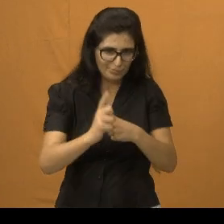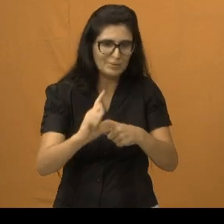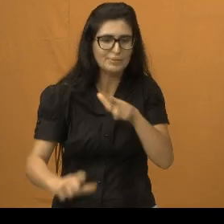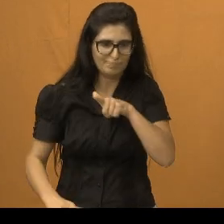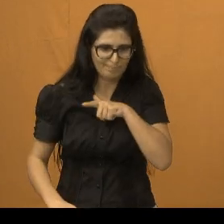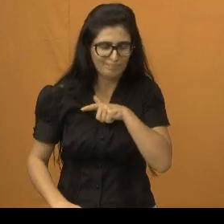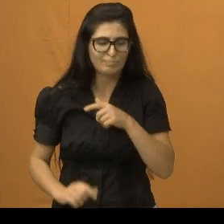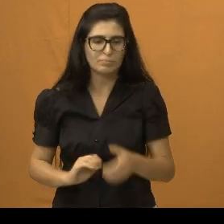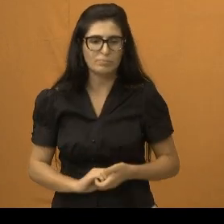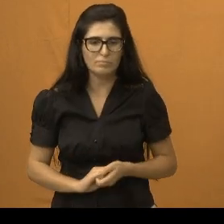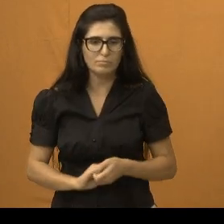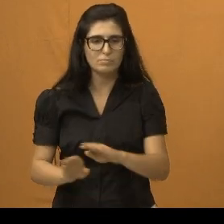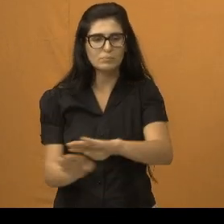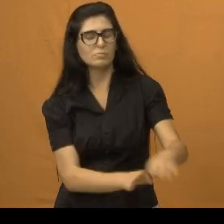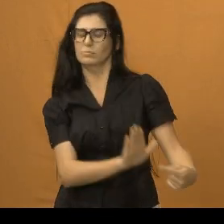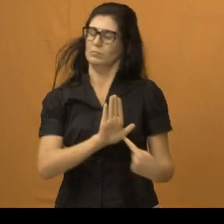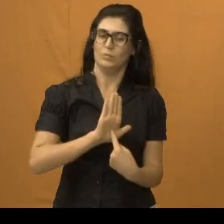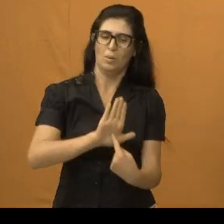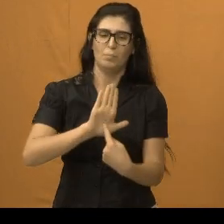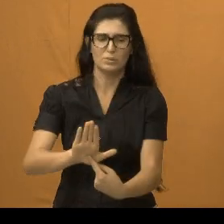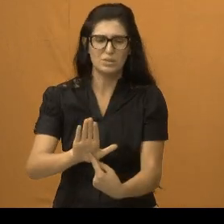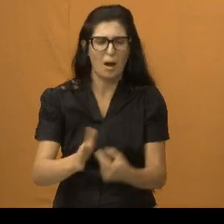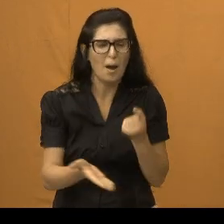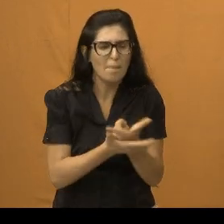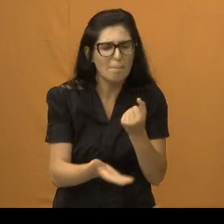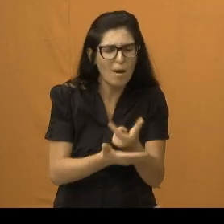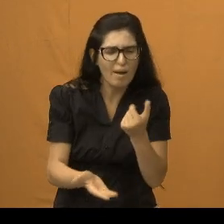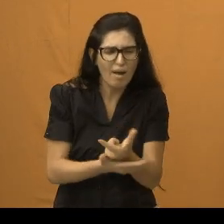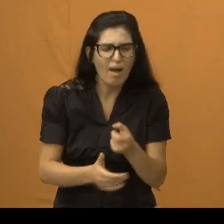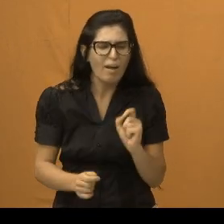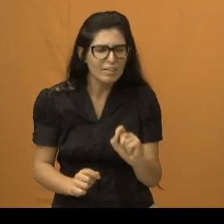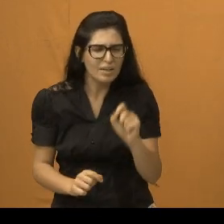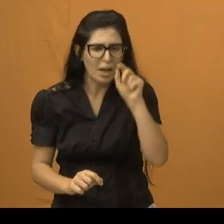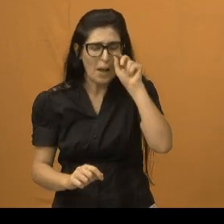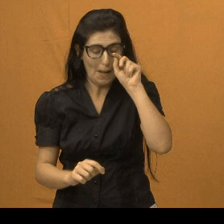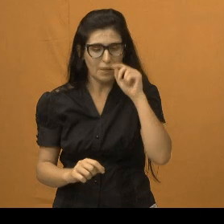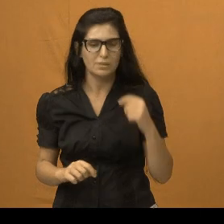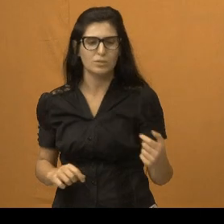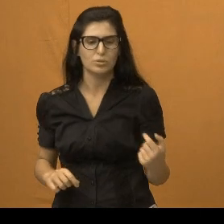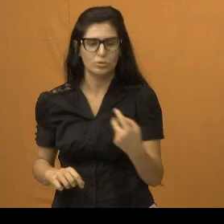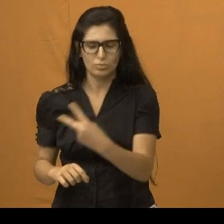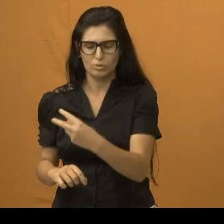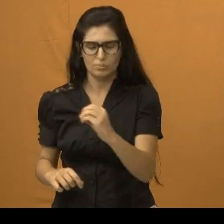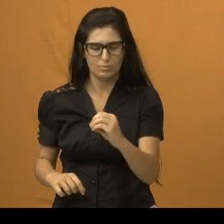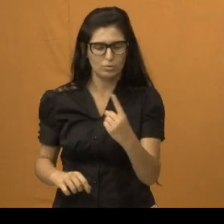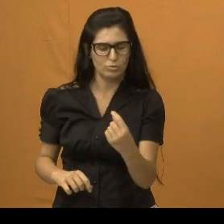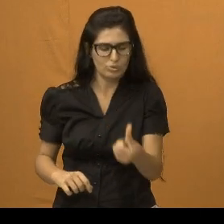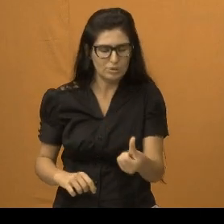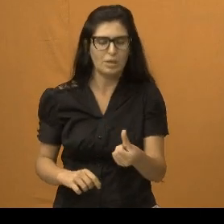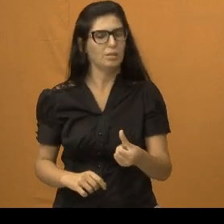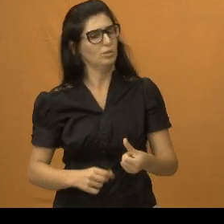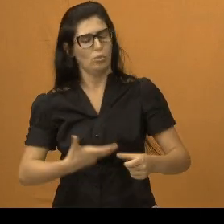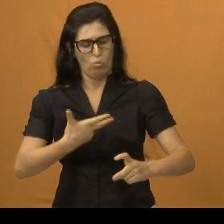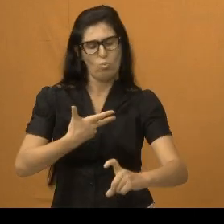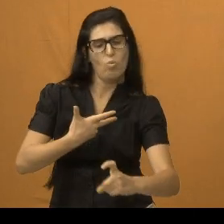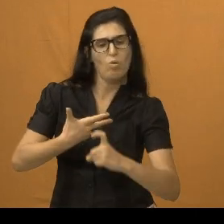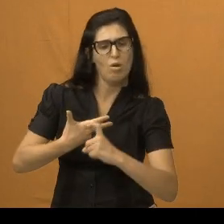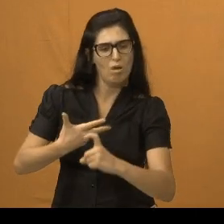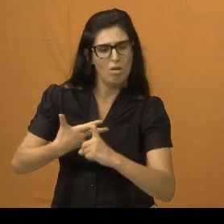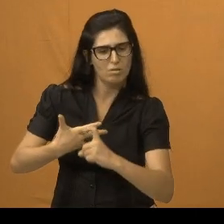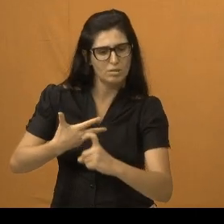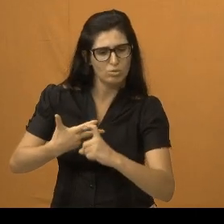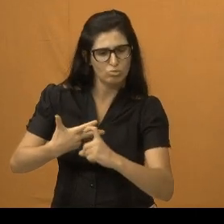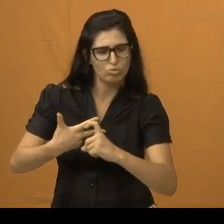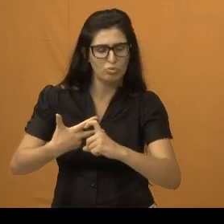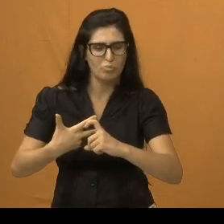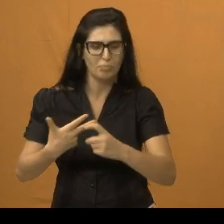Aqui nós temos demonstrativos do resto a pagar, na qual, em 2016, pelo Poder Executivo, né, que é a